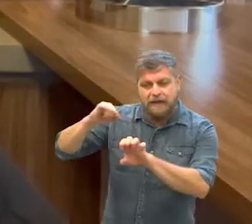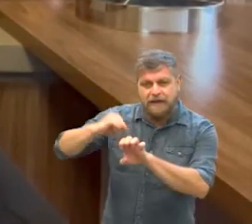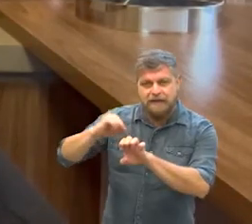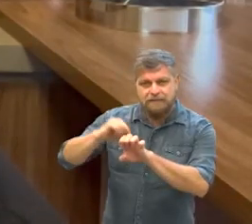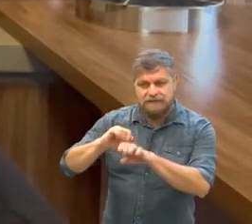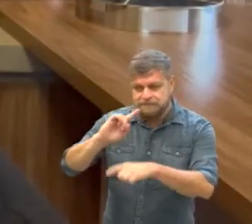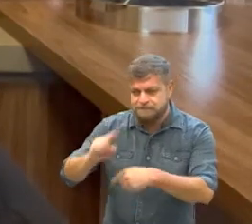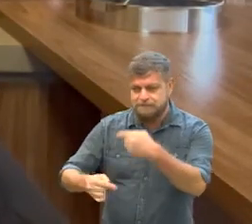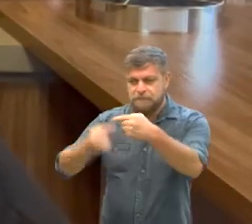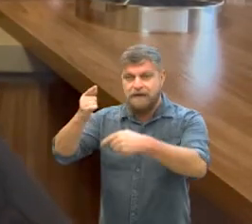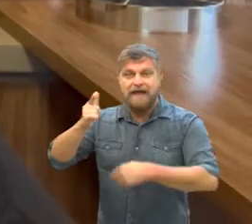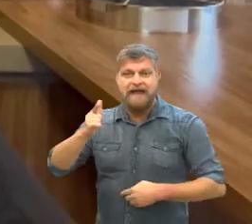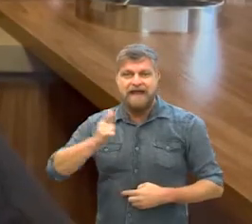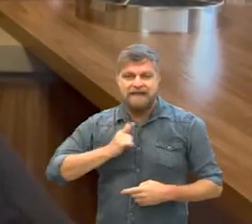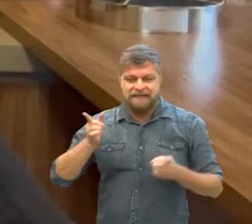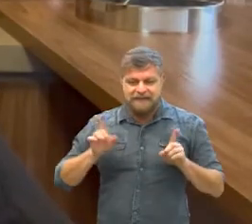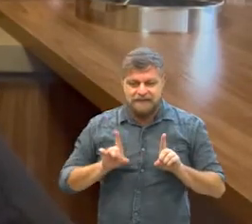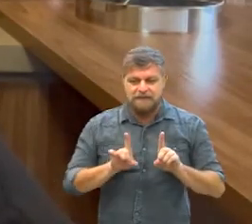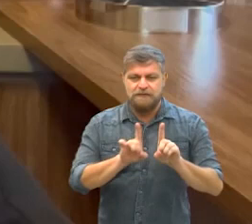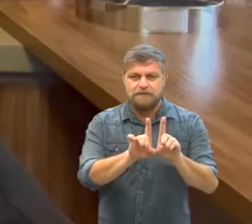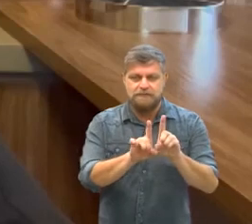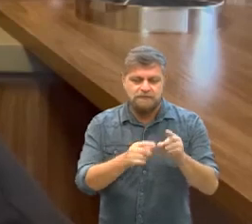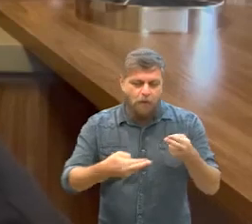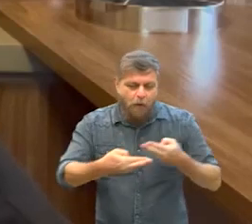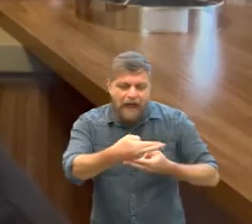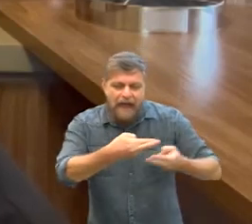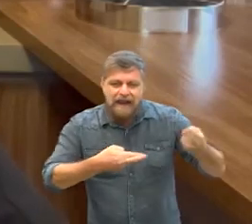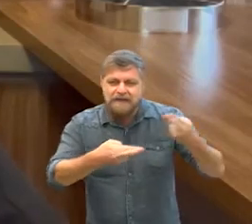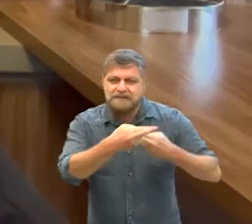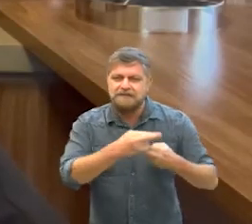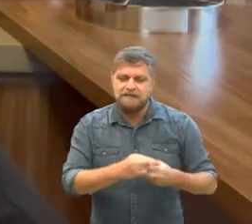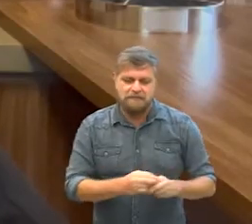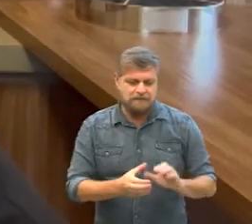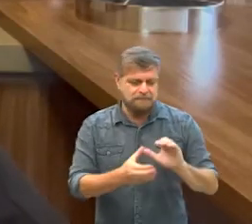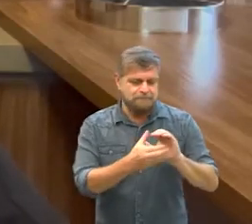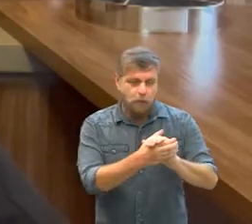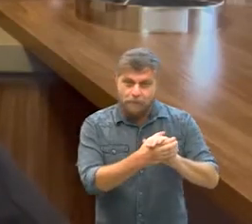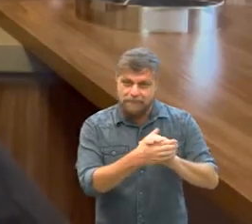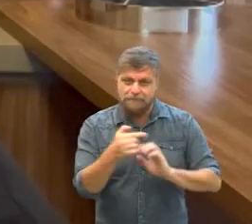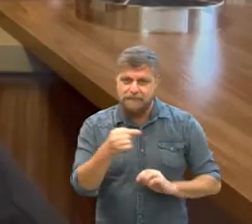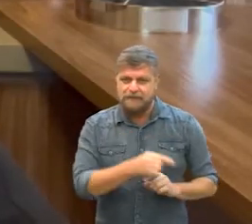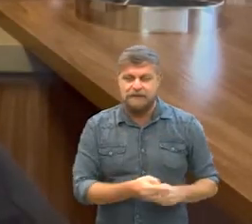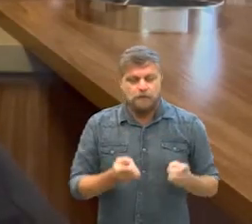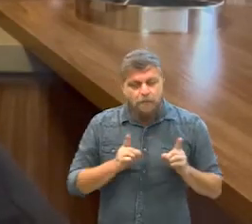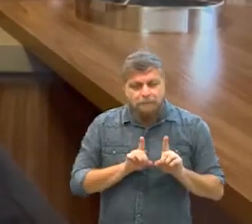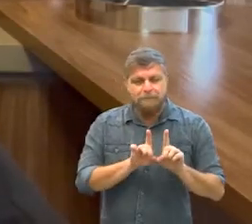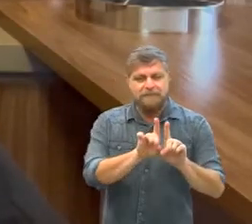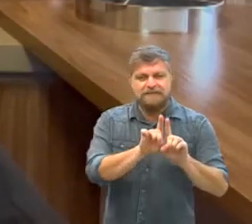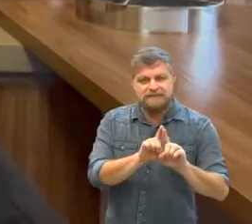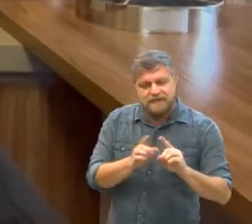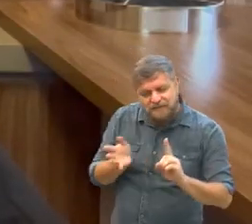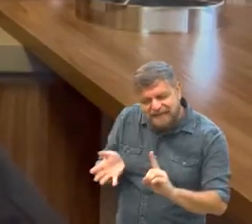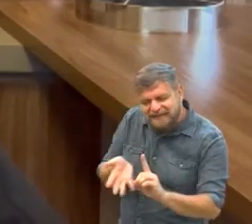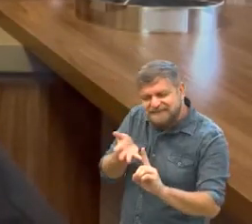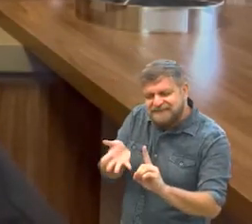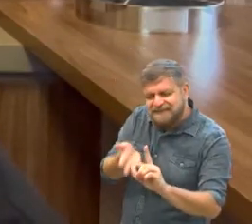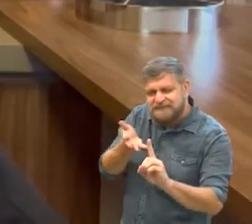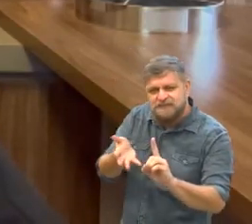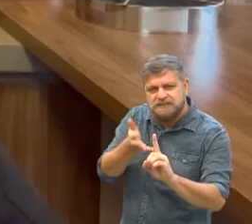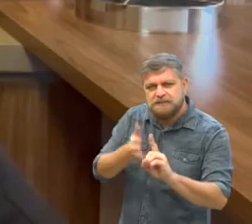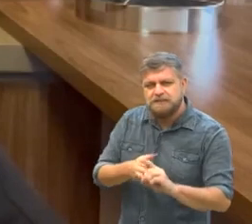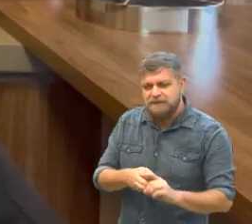ter sucesso, ela estar no relacionamento saudável, ela ter incentivo, ela ter um companheiro, um parceiro que